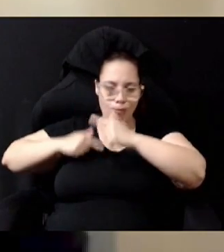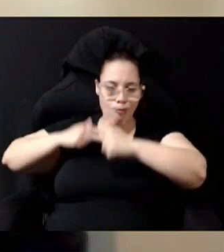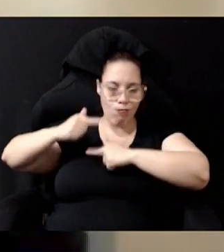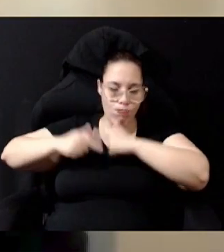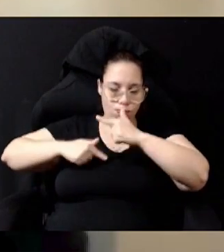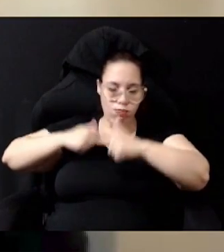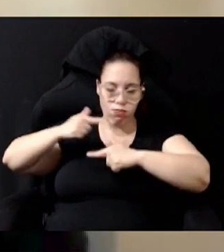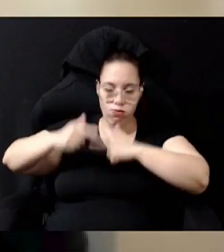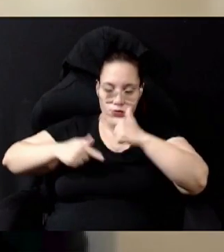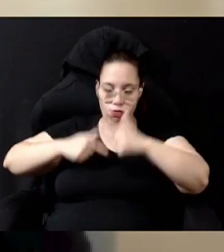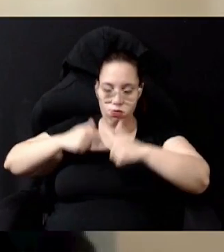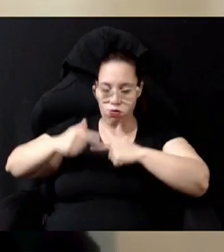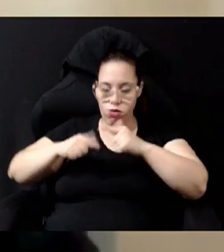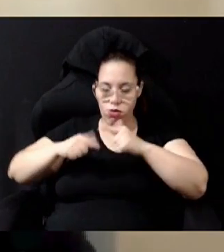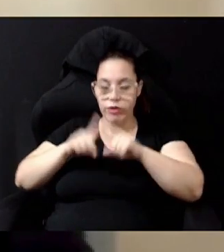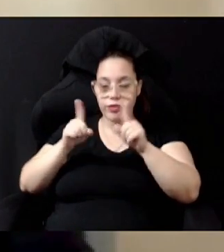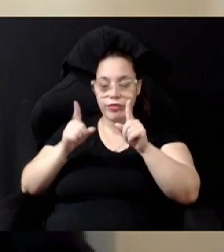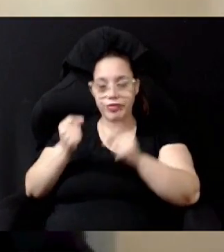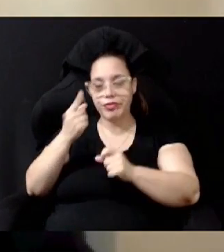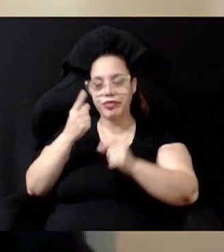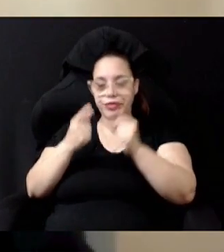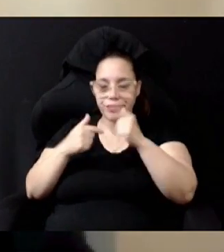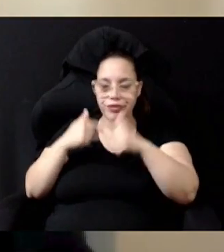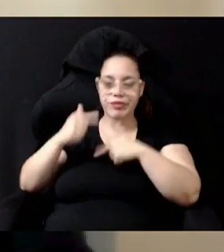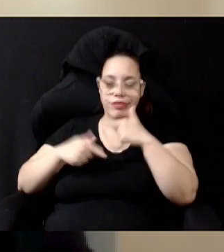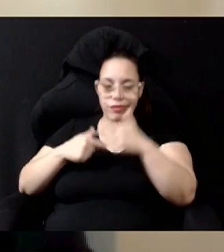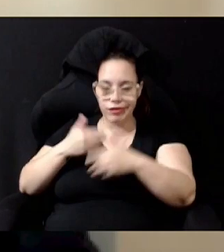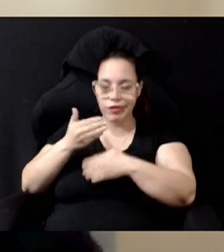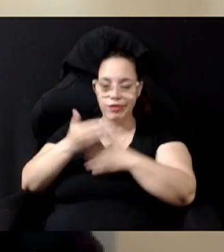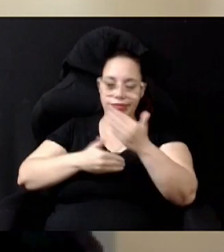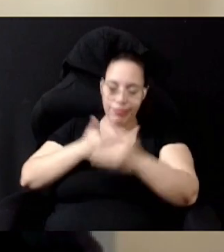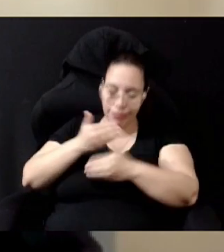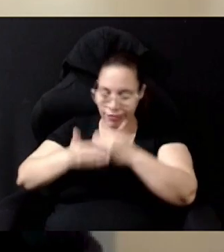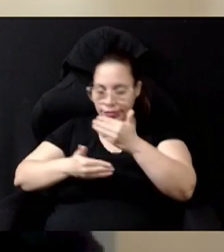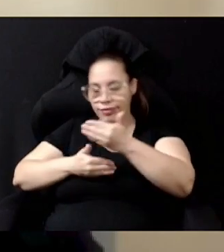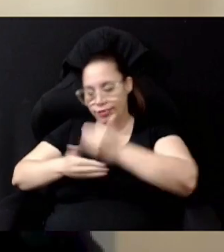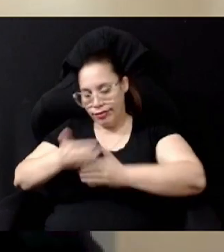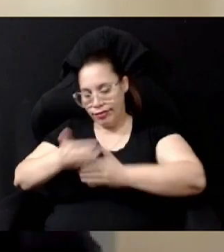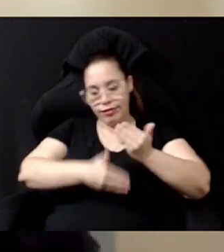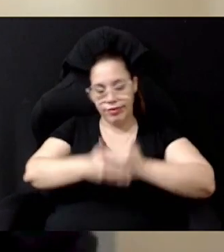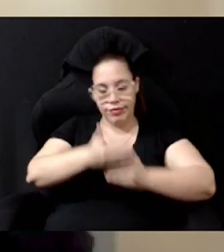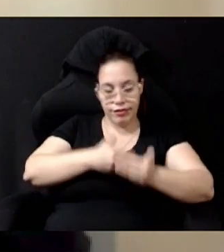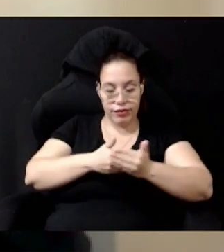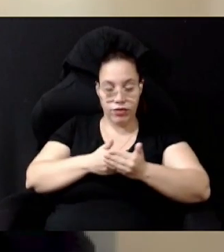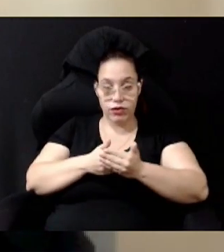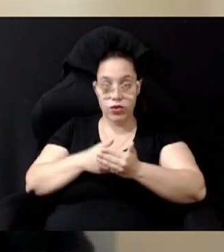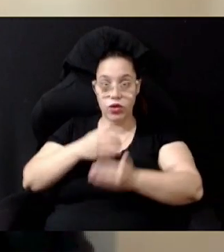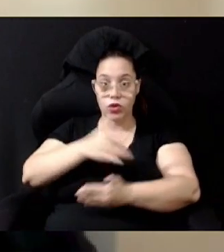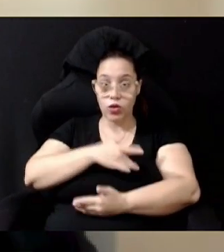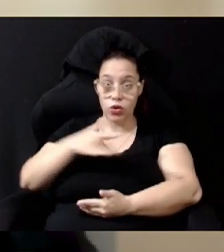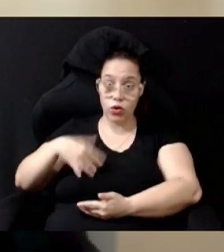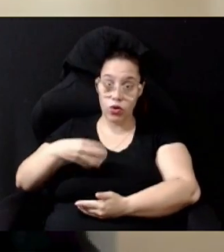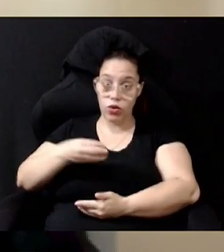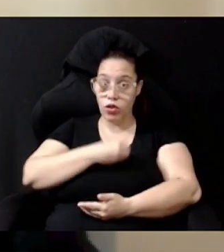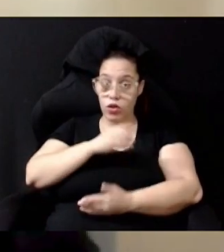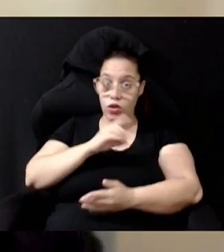Mas já tem algumas gerações que vêm contribuindo para isso. Estilo de vida está diretamente relacionado a